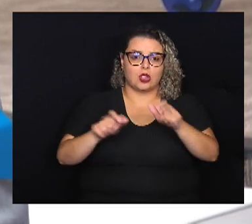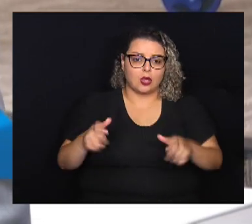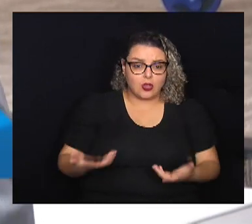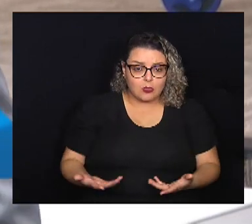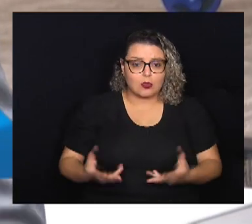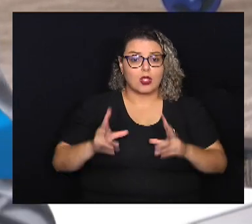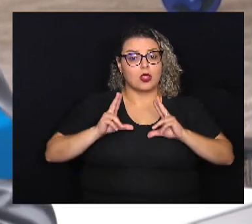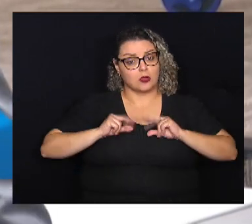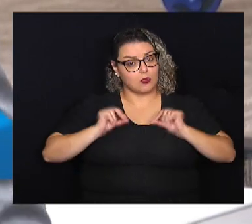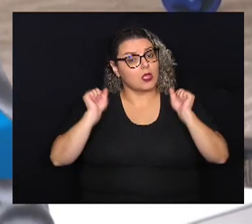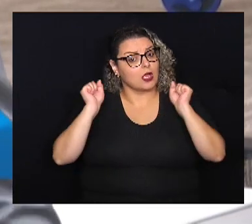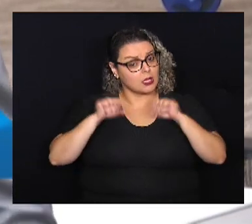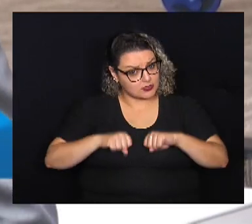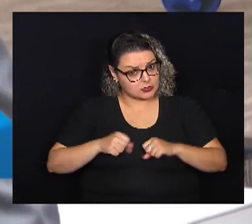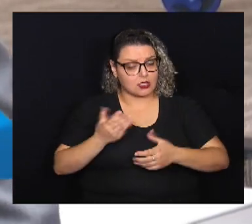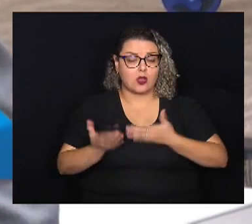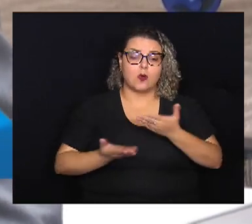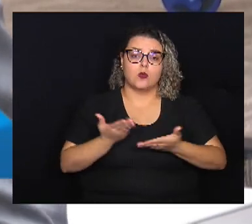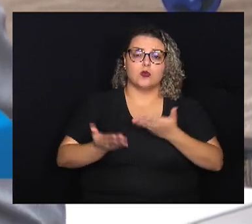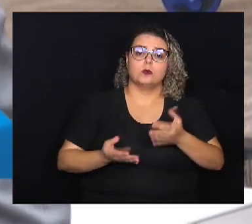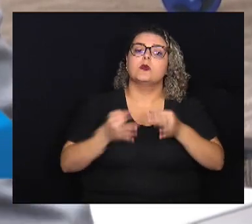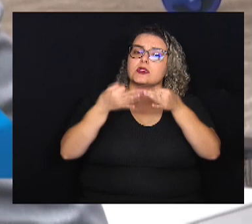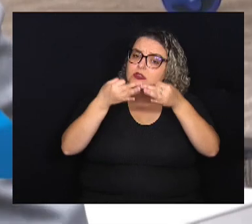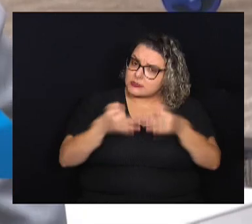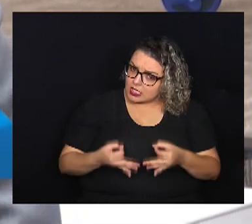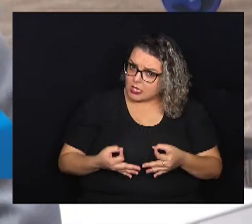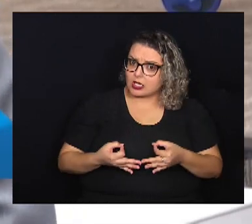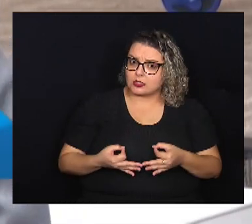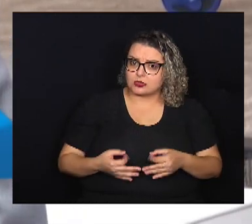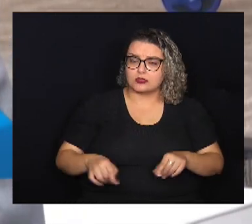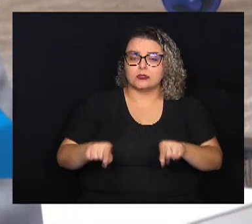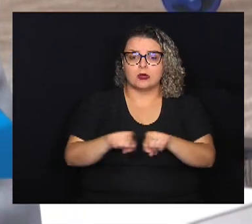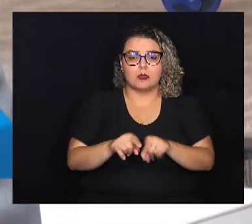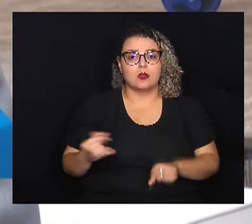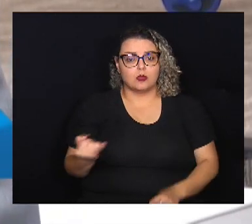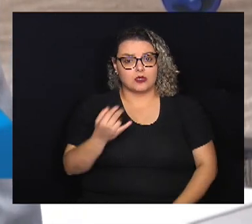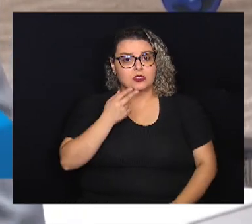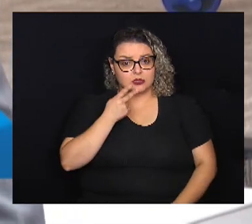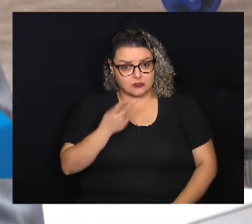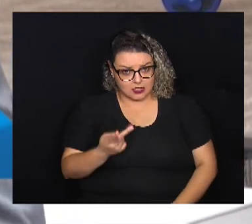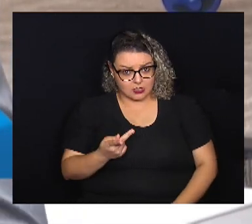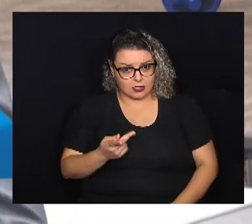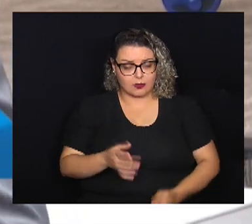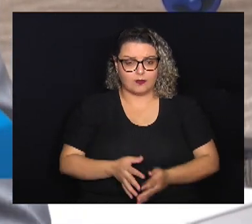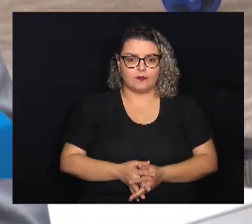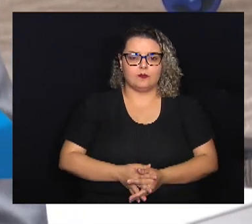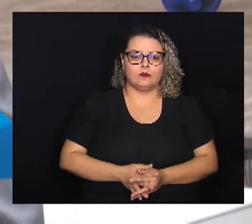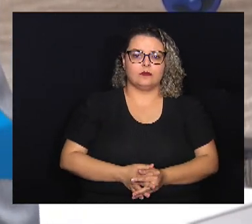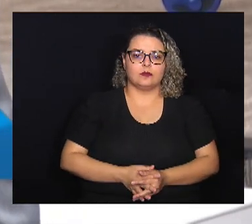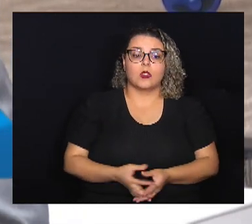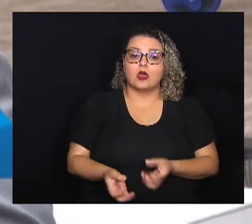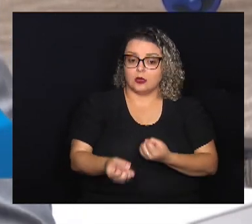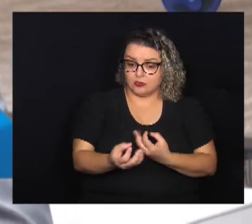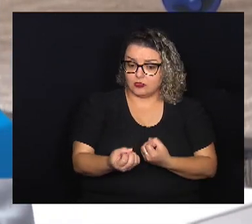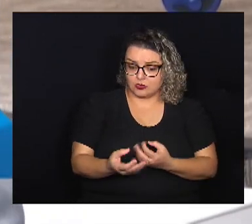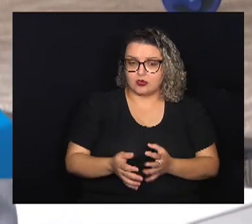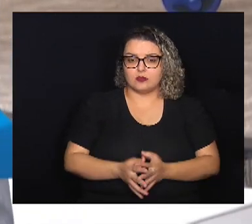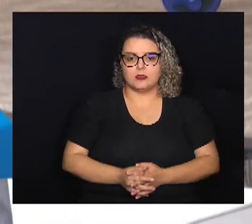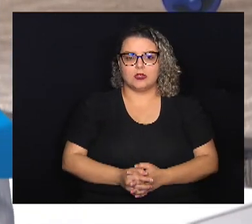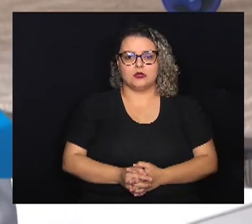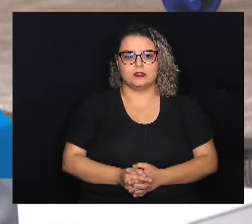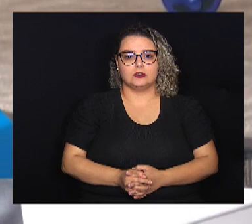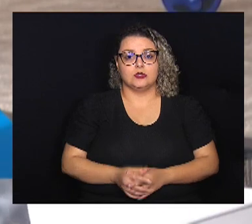que merece, sim, o tratamento correto. Também é importante frisar a informação para os